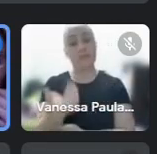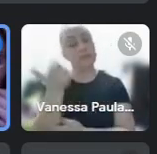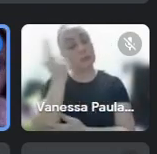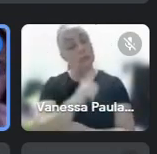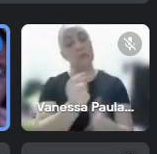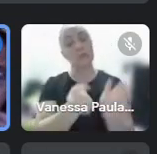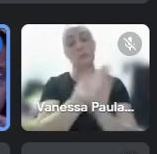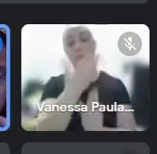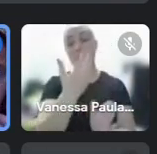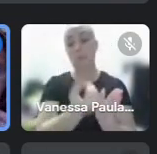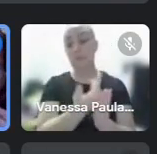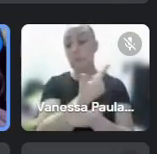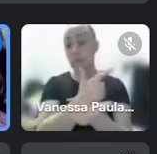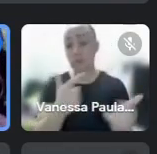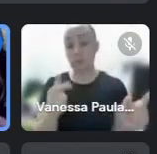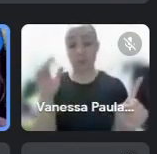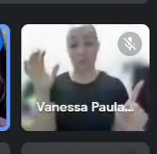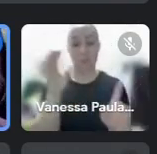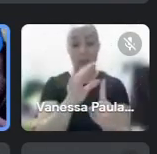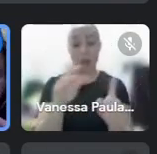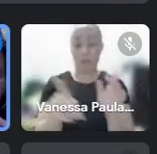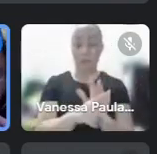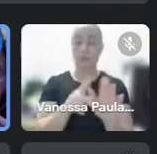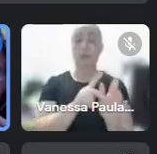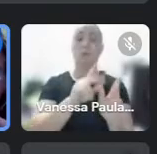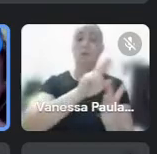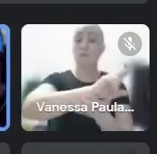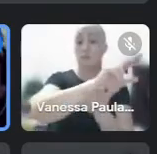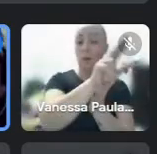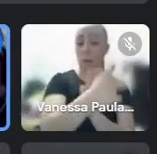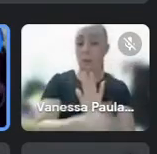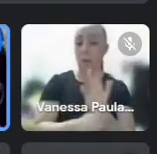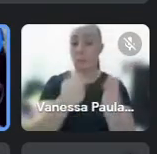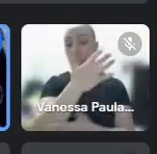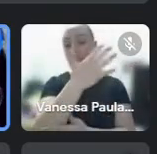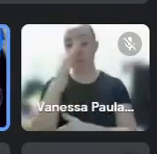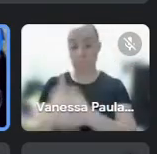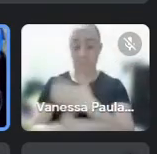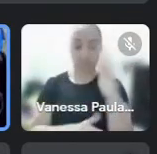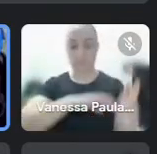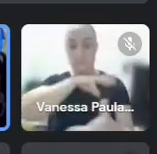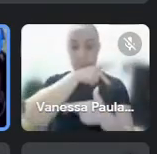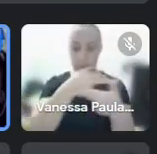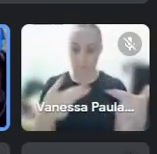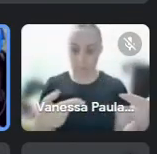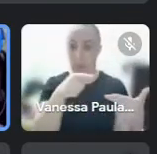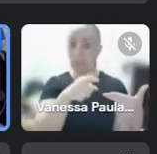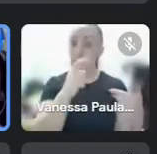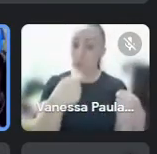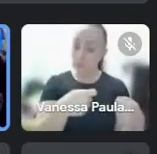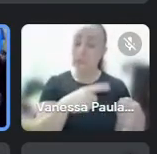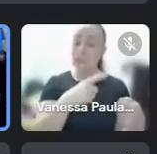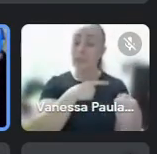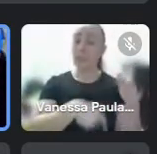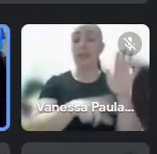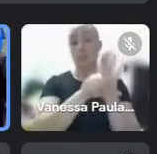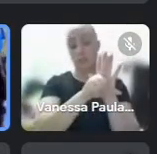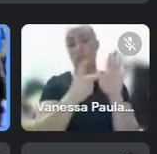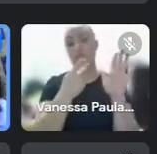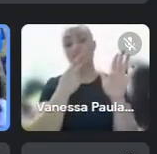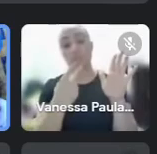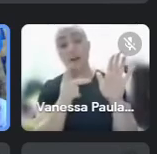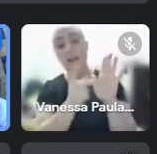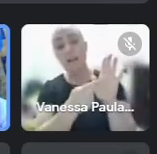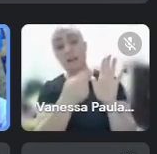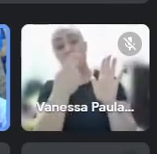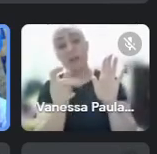para que não haja impactação na biodiversidade. E, para isso, existe uma legislação que diz o manganês